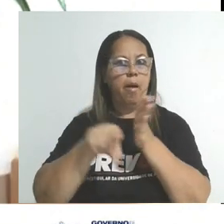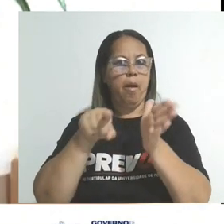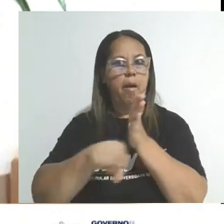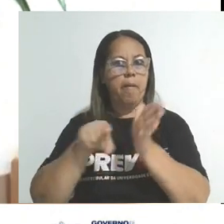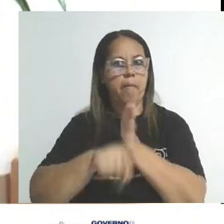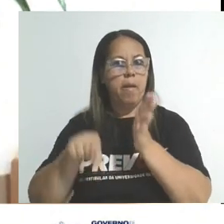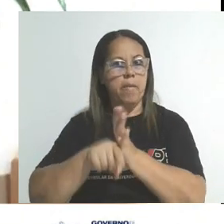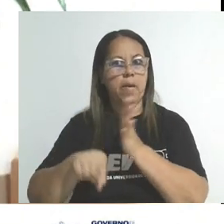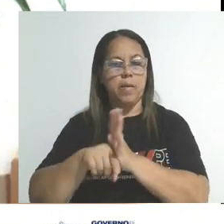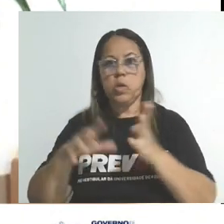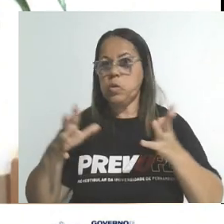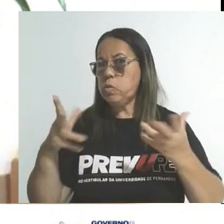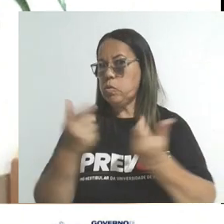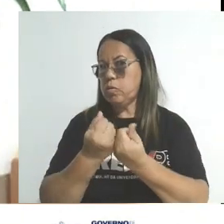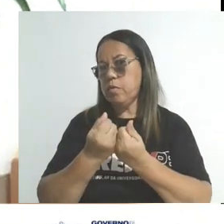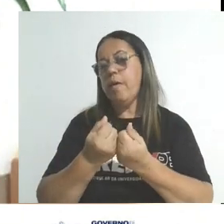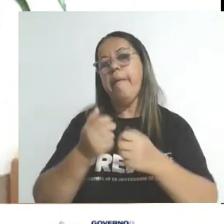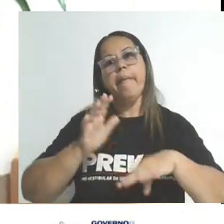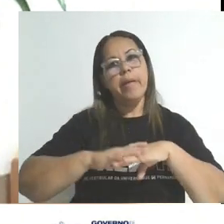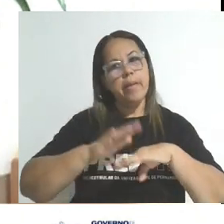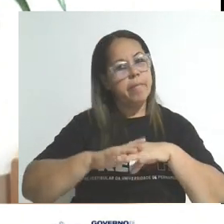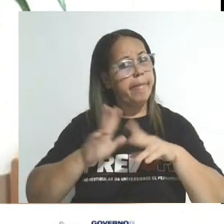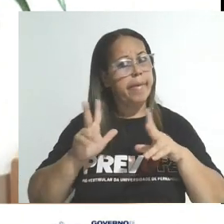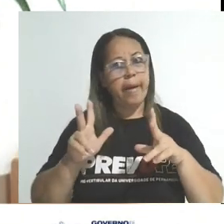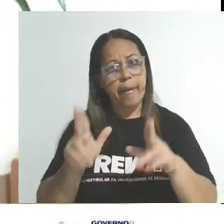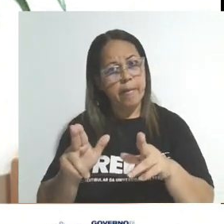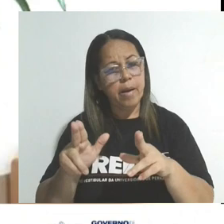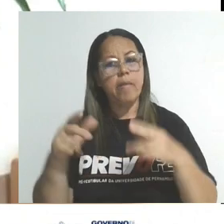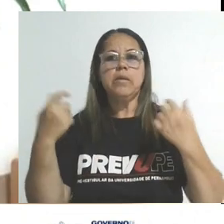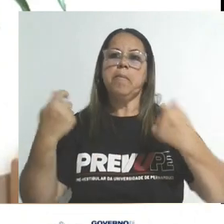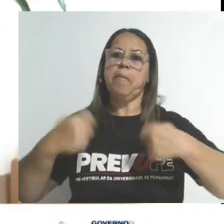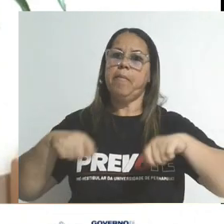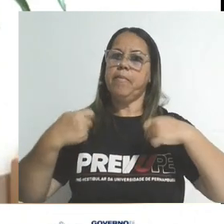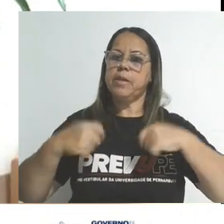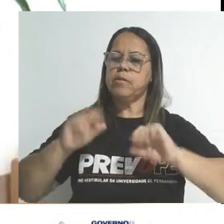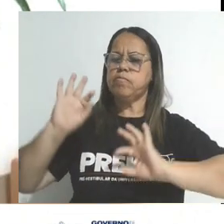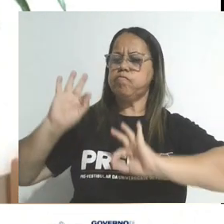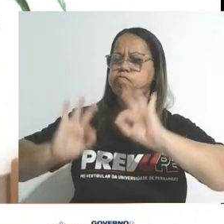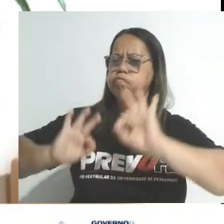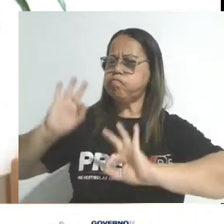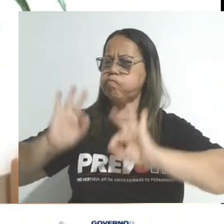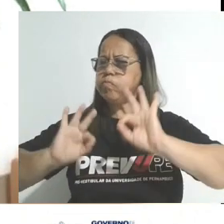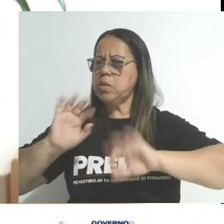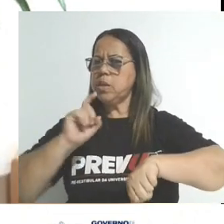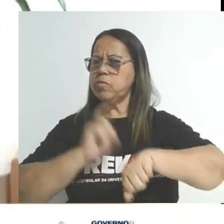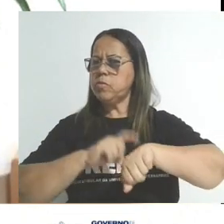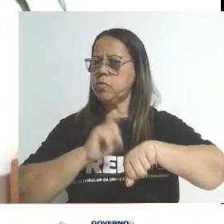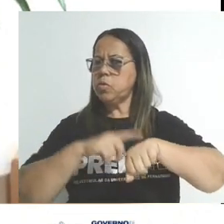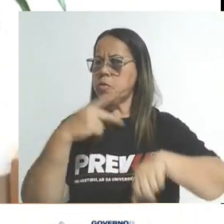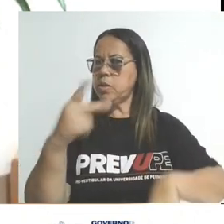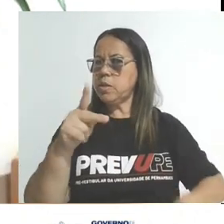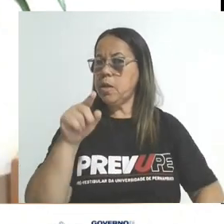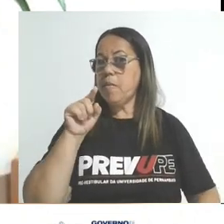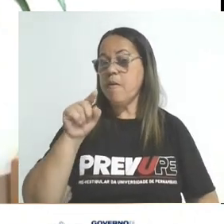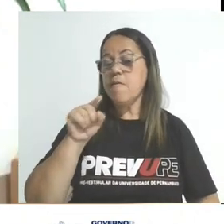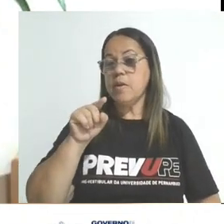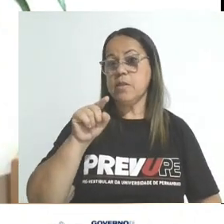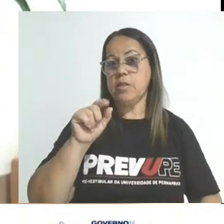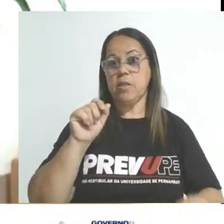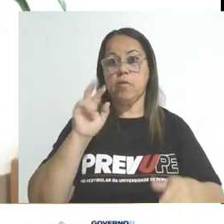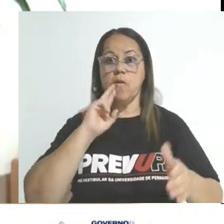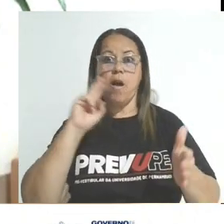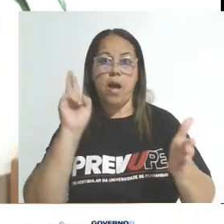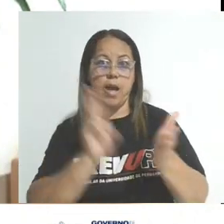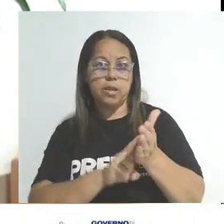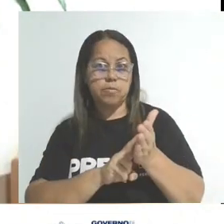áreas do conhecimento e que matemática ela não é diferente. E para isso é preciso se organizar com relação ao tempo. Você, ao fazer